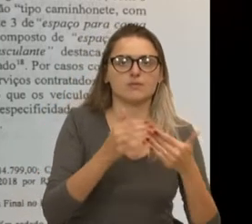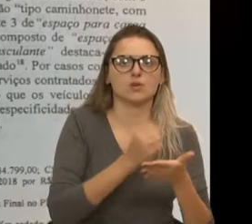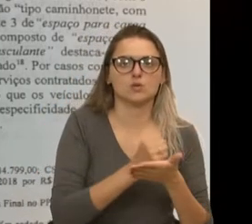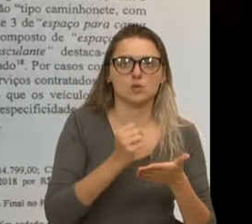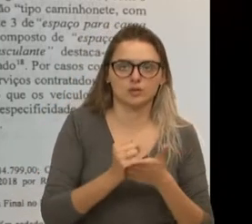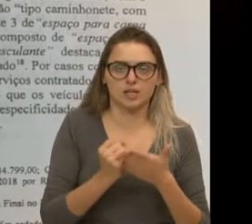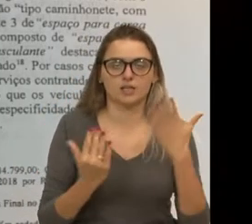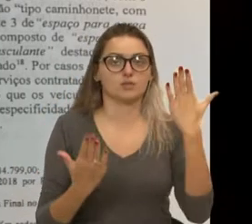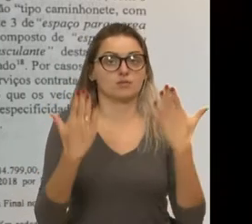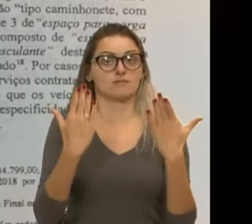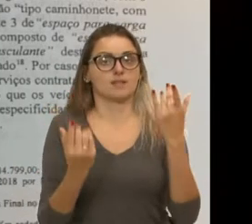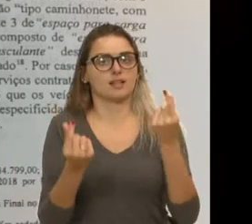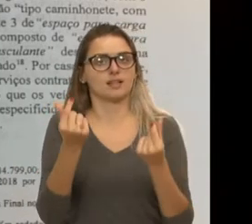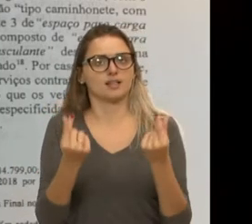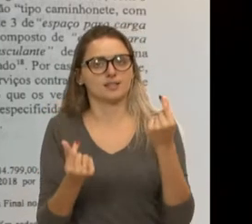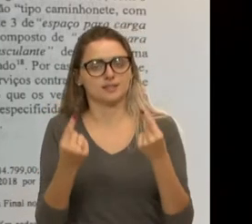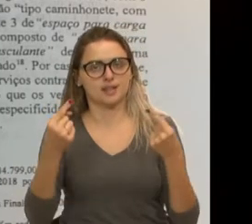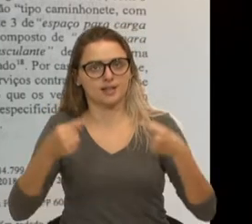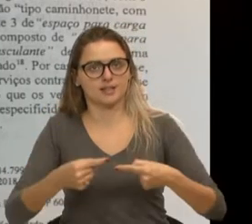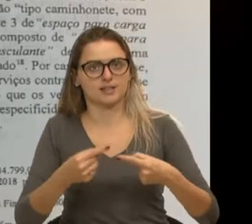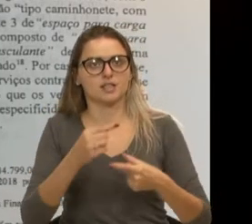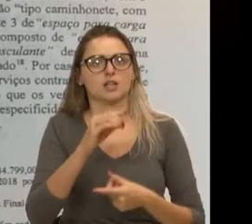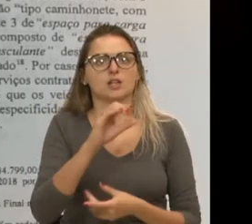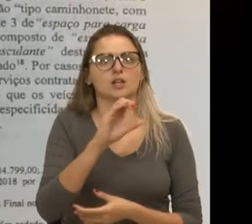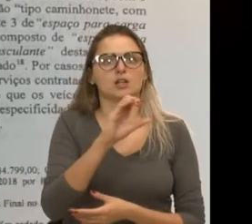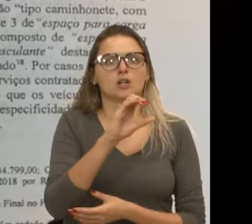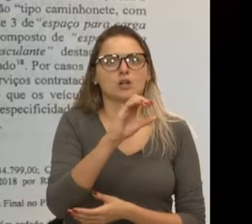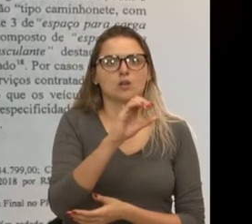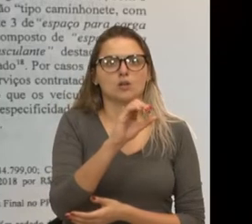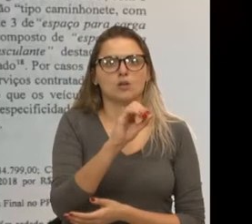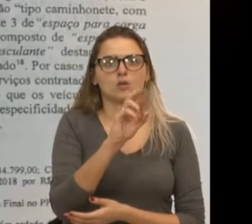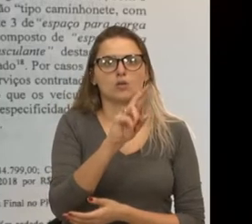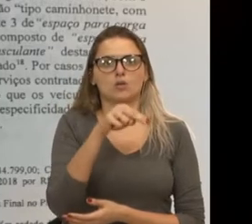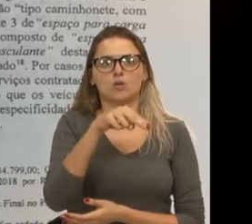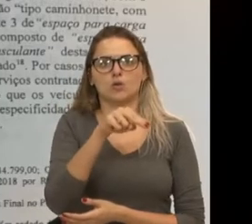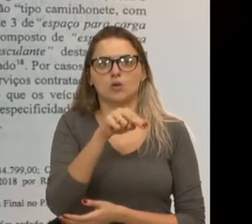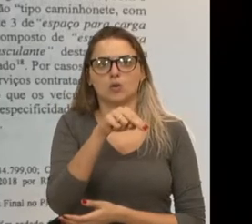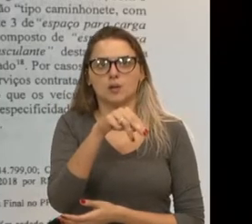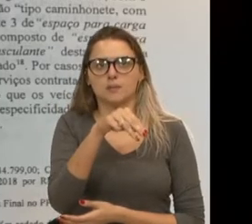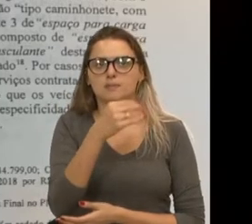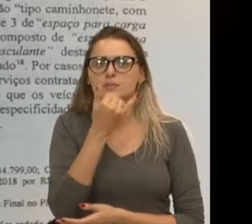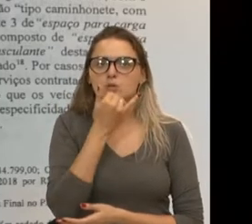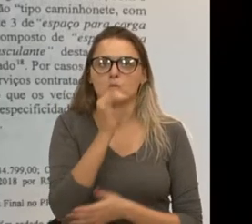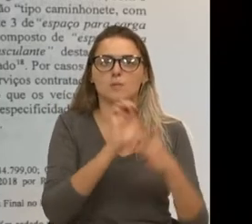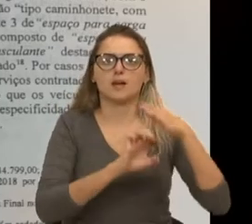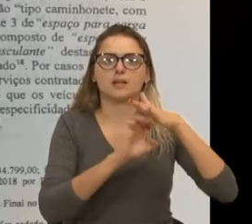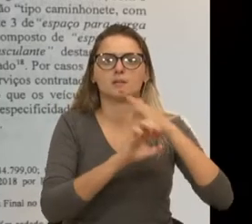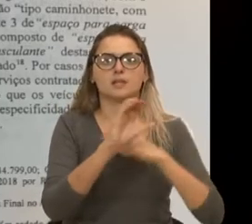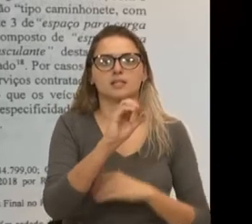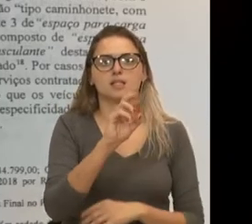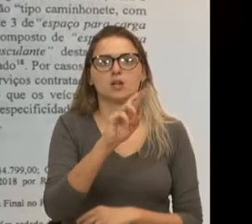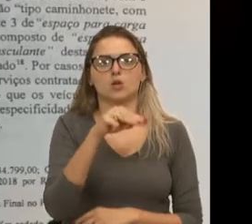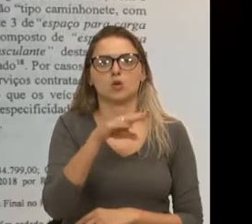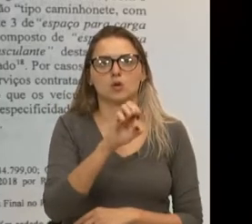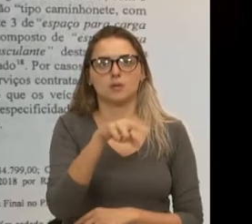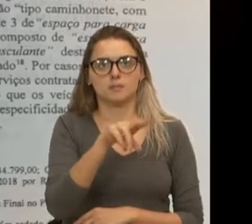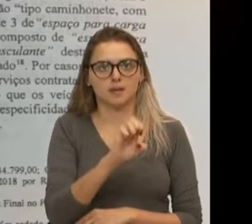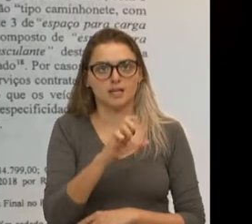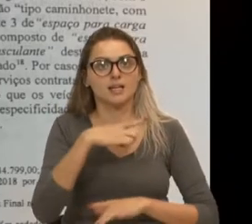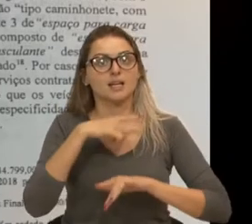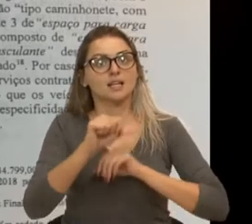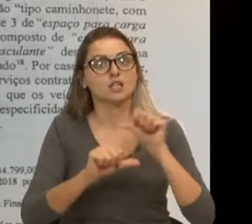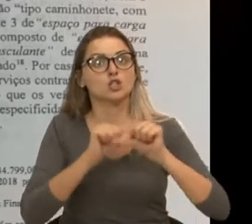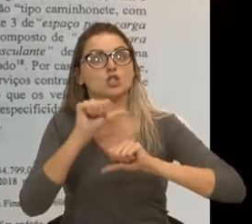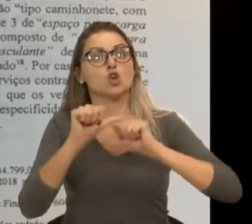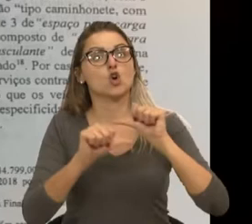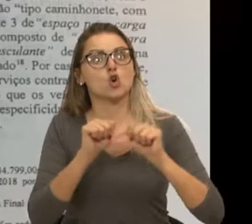dessa licitação, verifica-se que a empresa Ormem Transporte Limitada reduziu consideravelmente o valor em comparação ao ofertado no